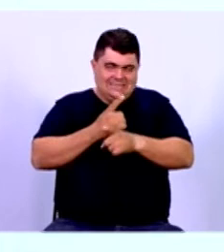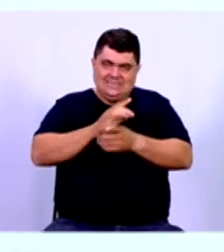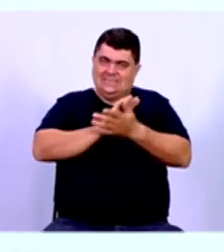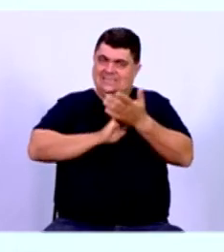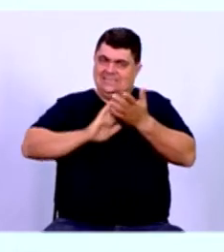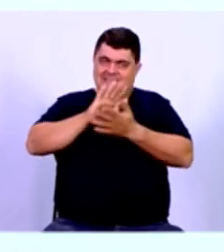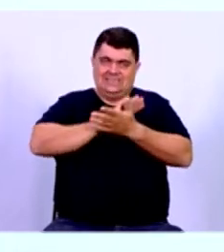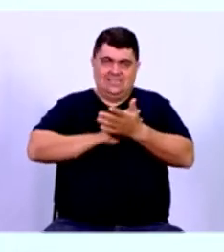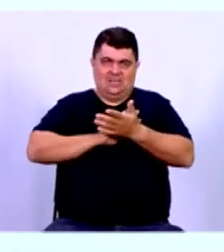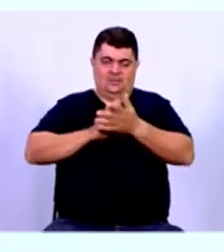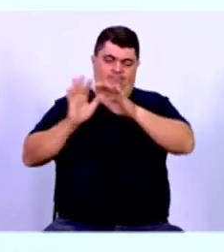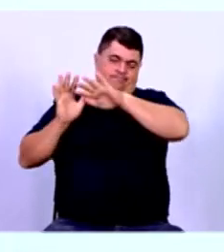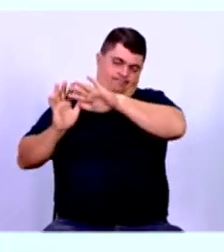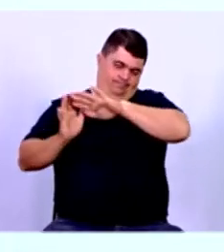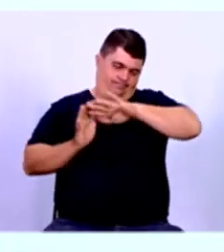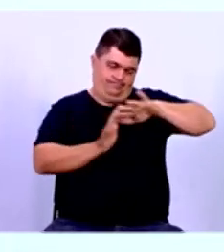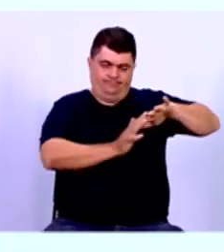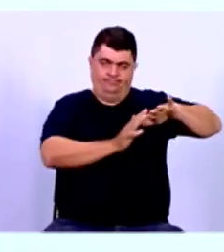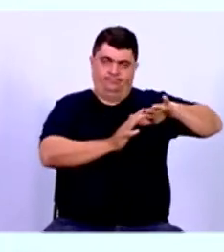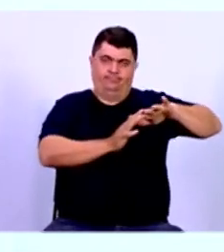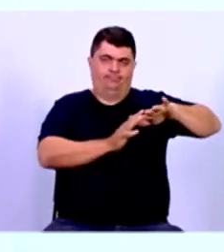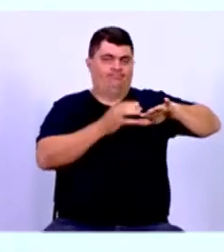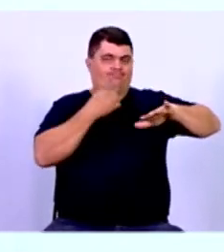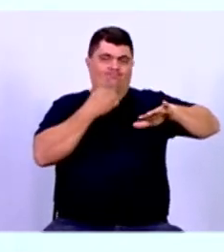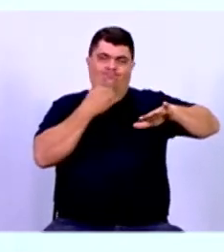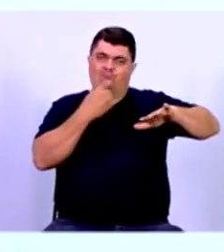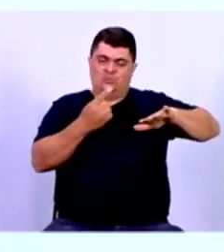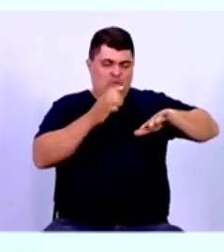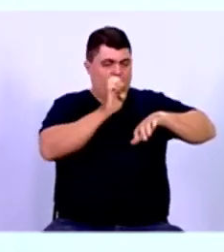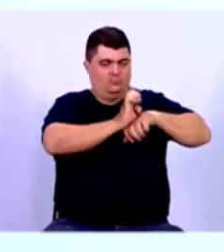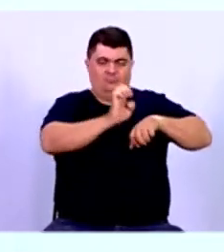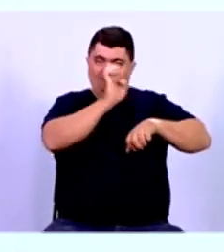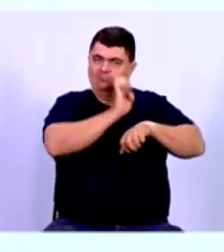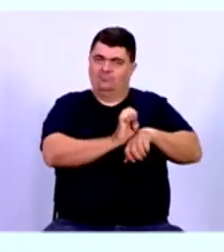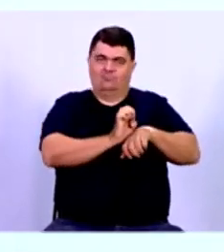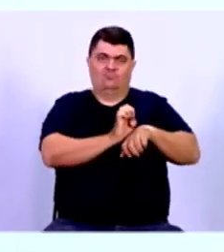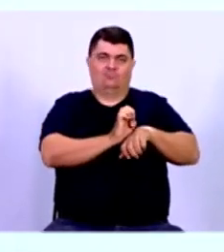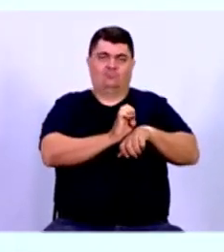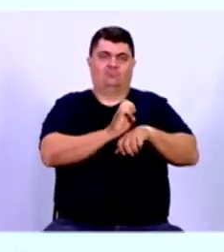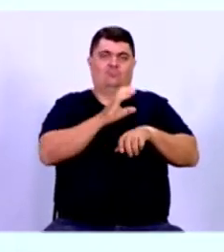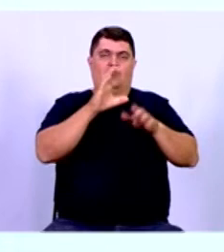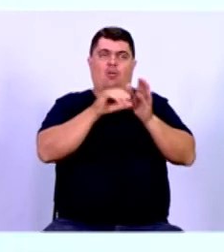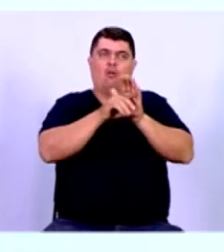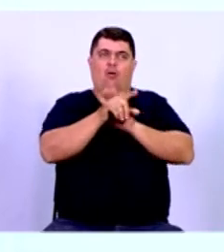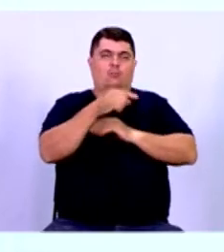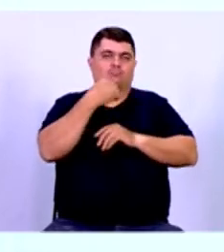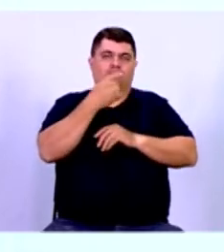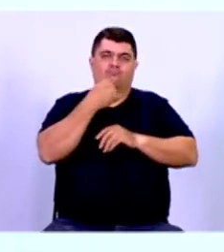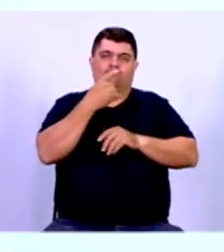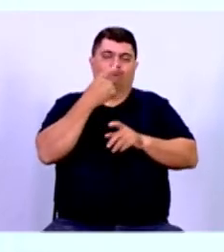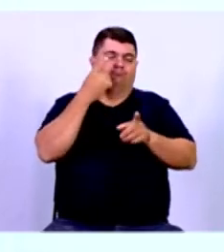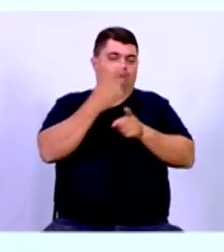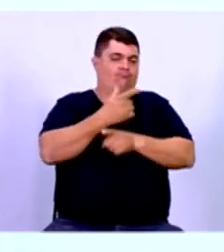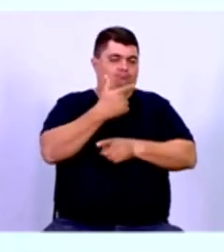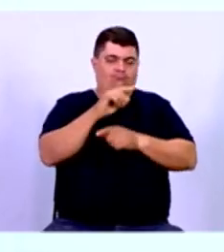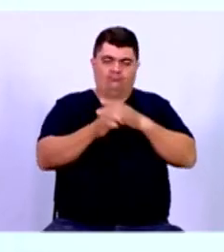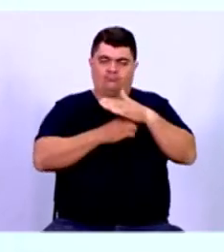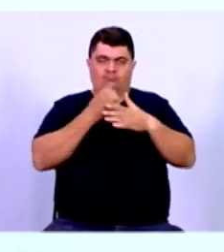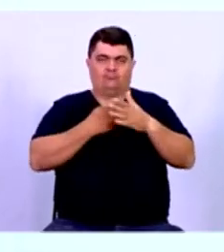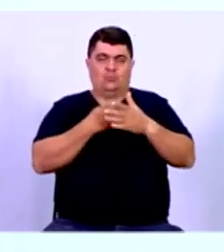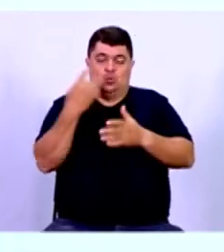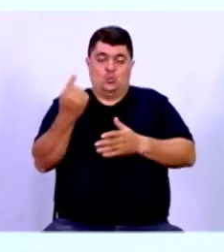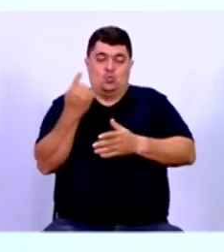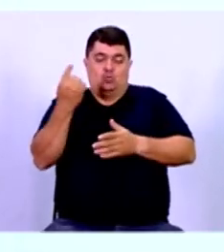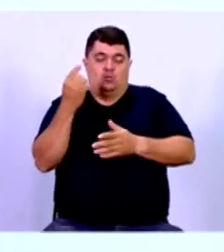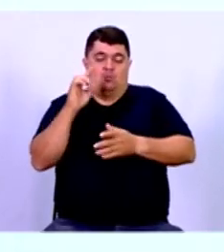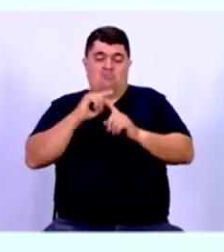identificada pelo Instituto, não tem condições de realizar o estágio lá em Cacoal, não foi localizada a empresa ou a empresa que